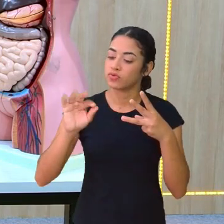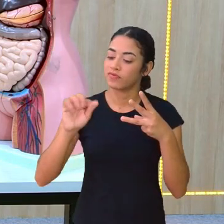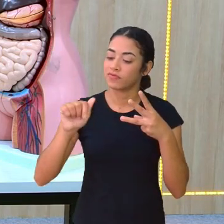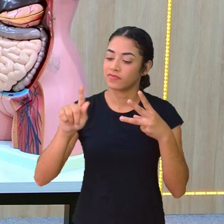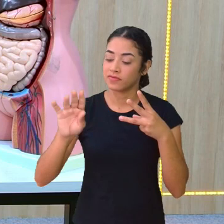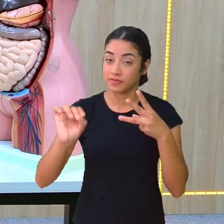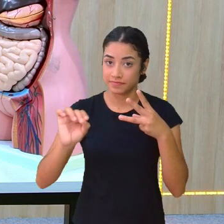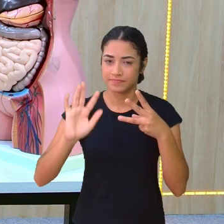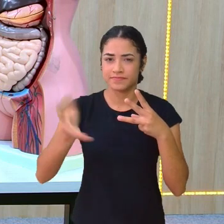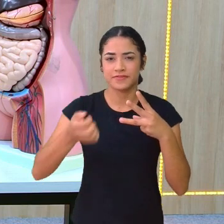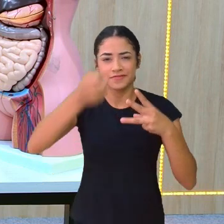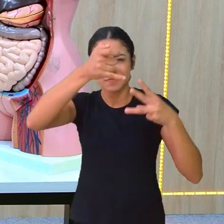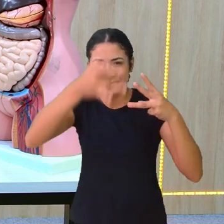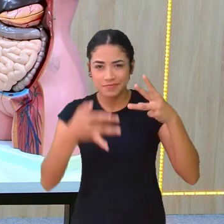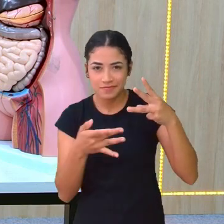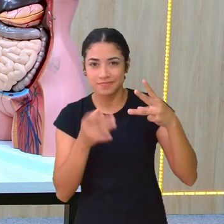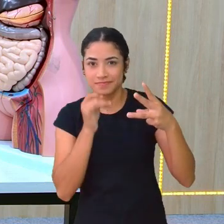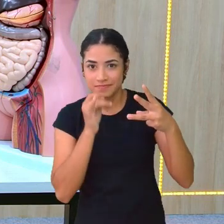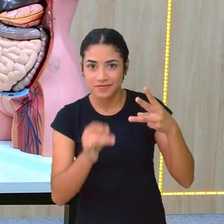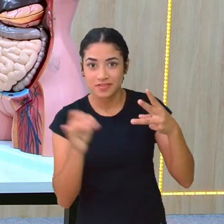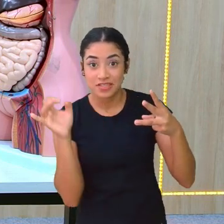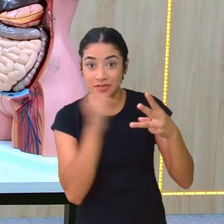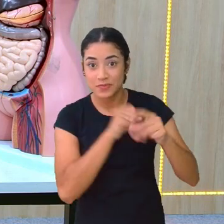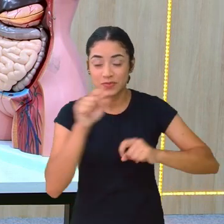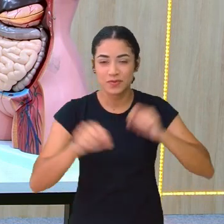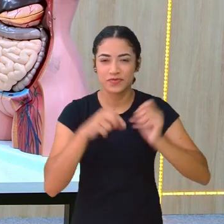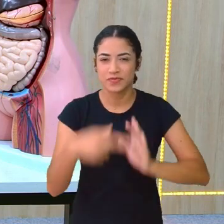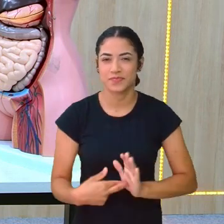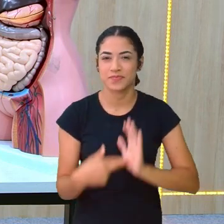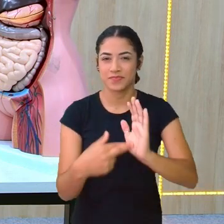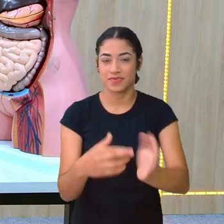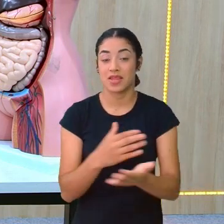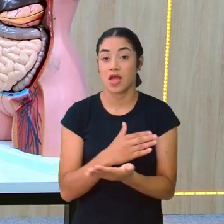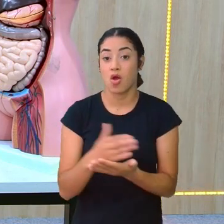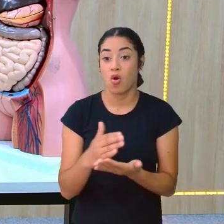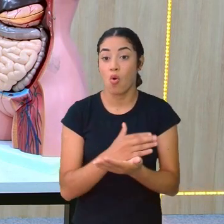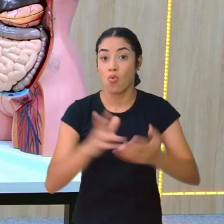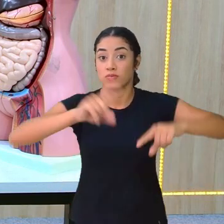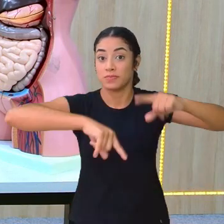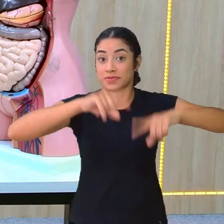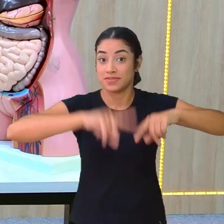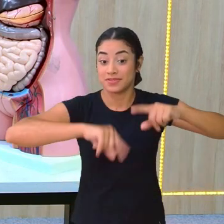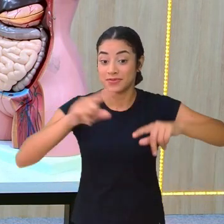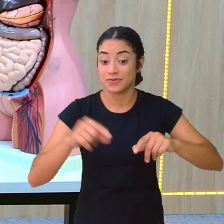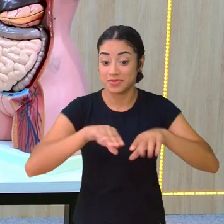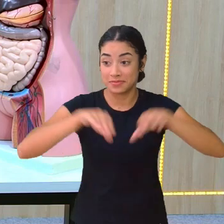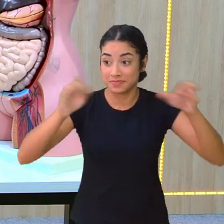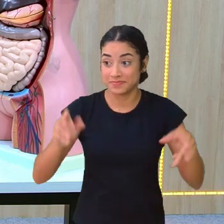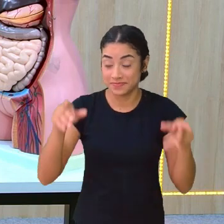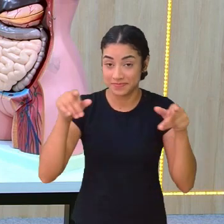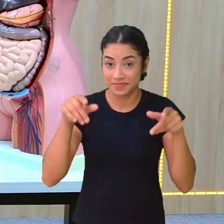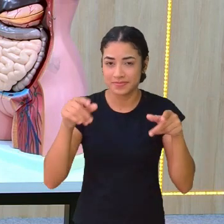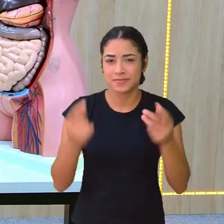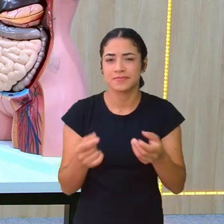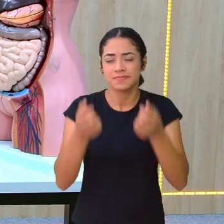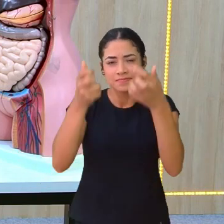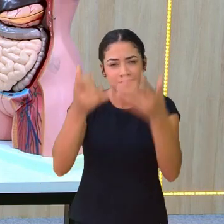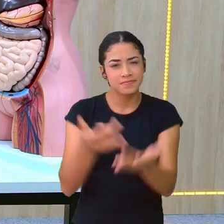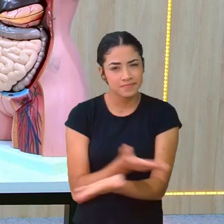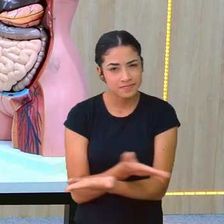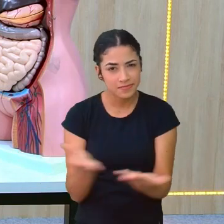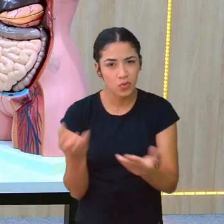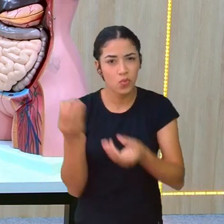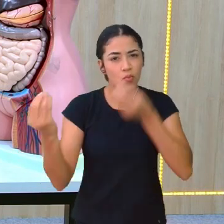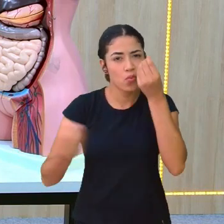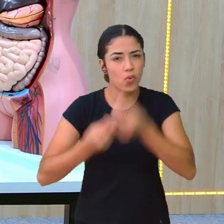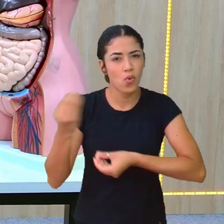dar um spoiler, eu vou hoje representar aqui, ó, com alguns objetos que eu estou aqui na mesa, dizendo aqui a vocês